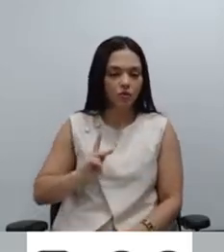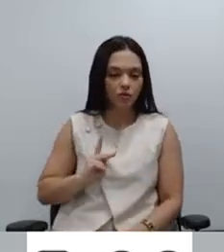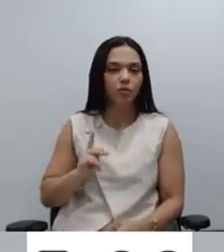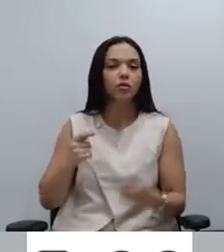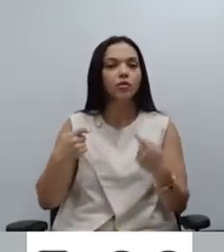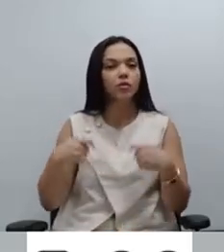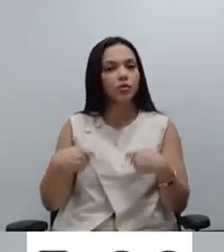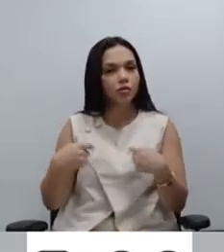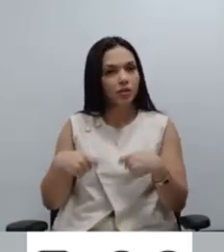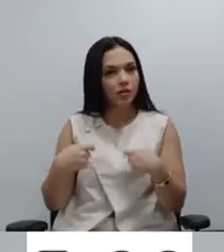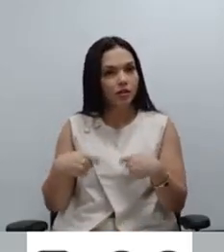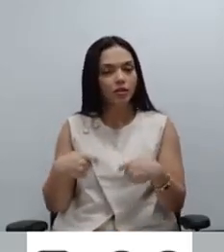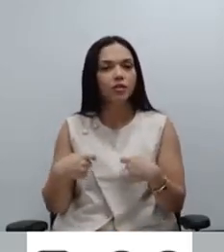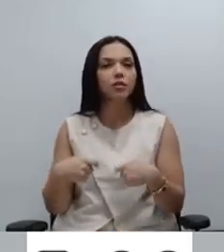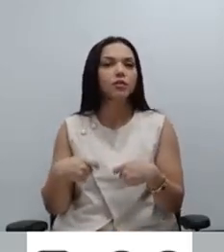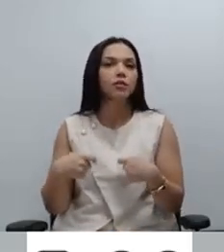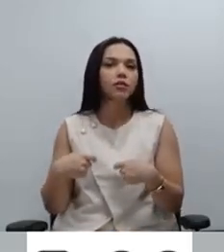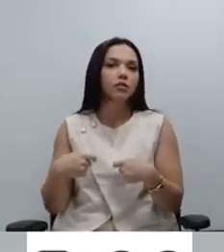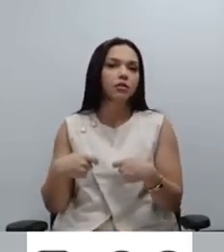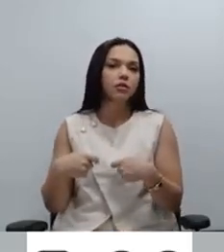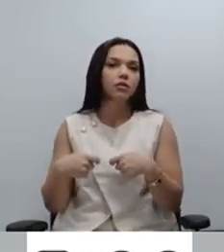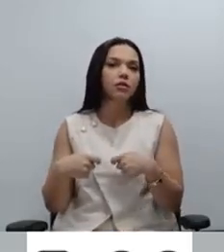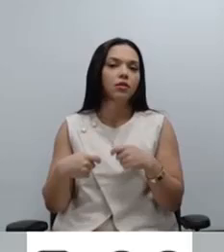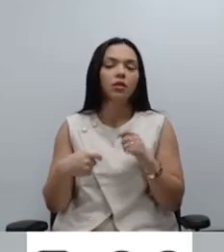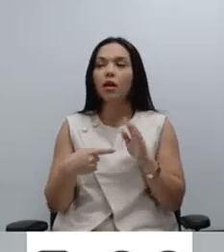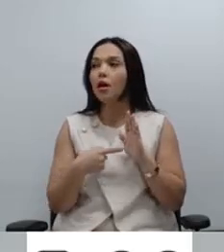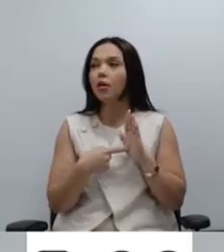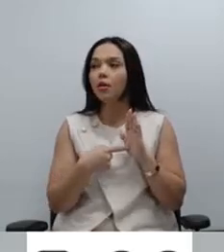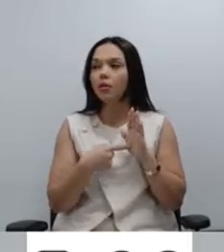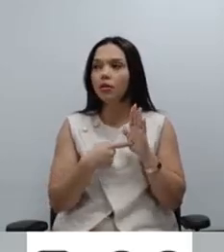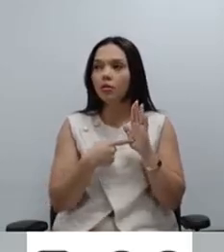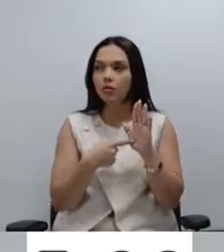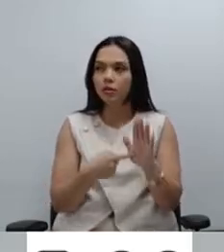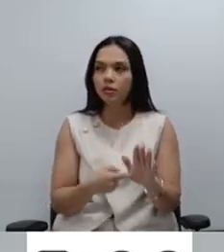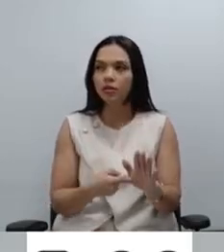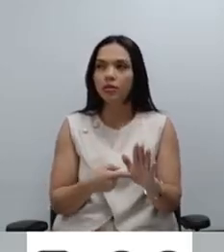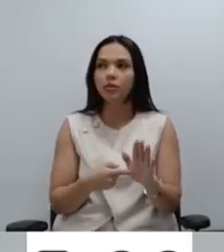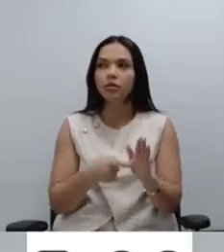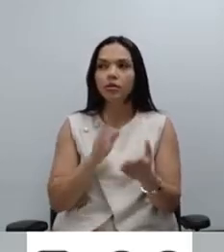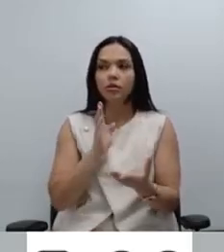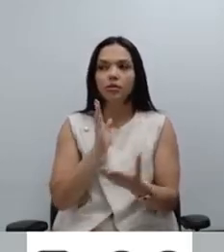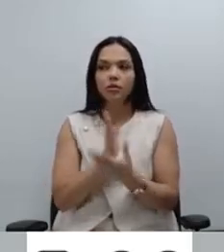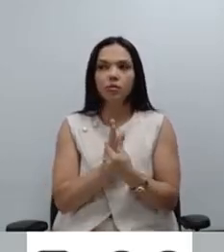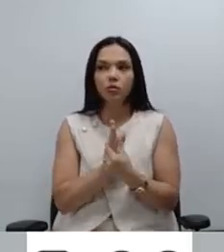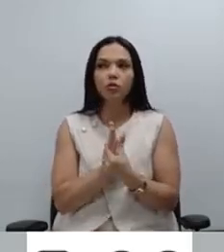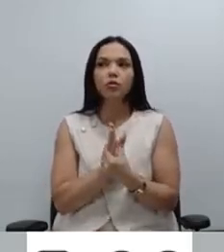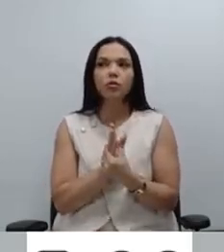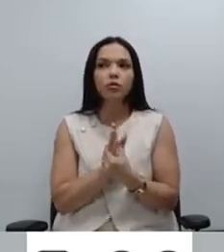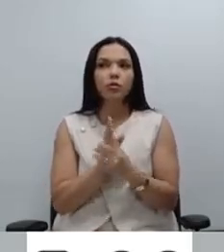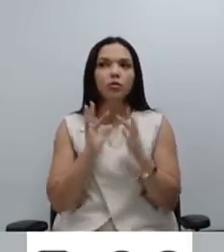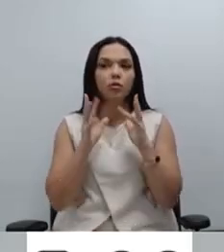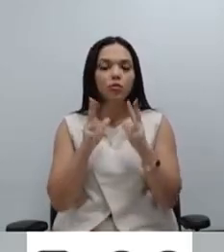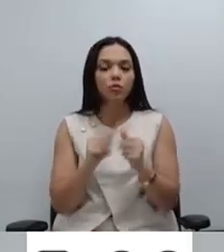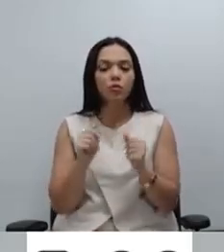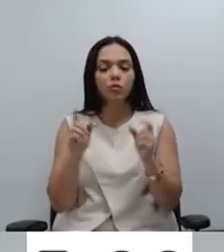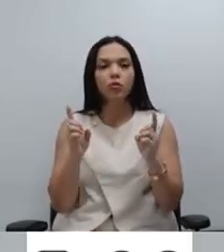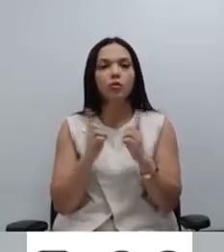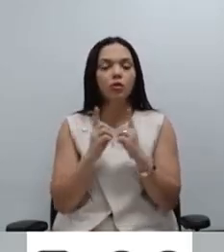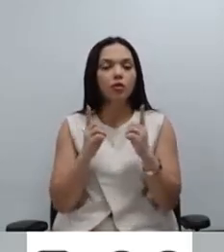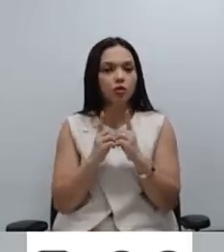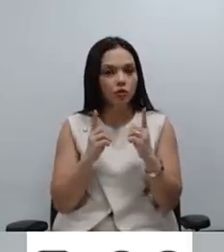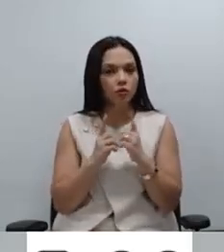Havia necessidade de uma apresentação de uma manifestação nos autos de processo. Todos os atendimentos dele